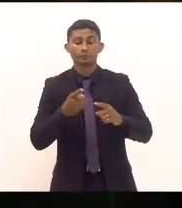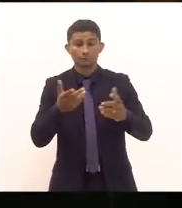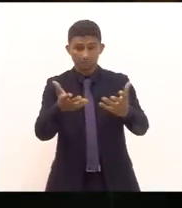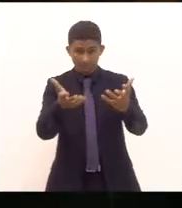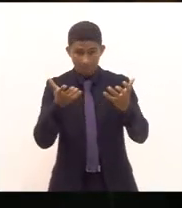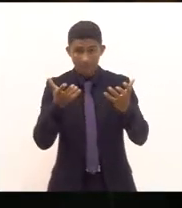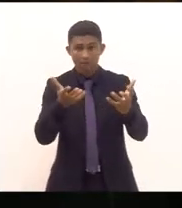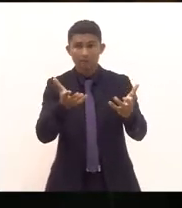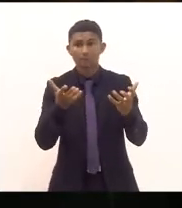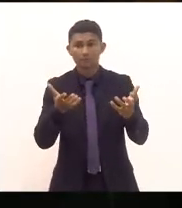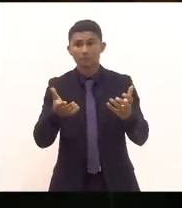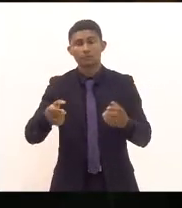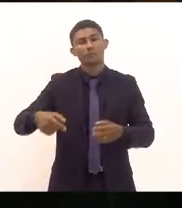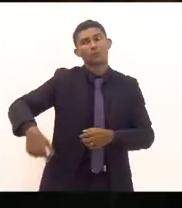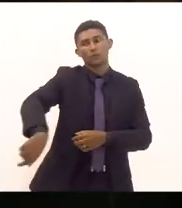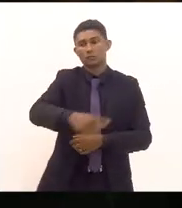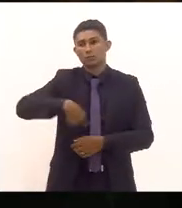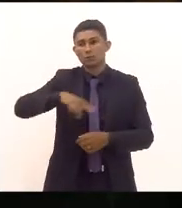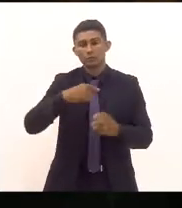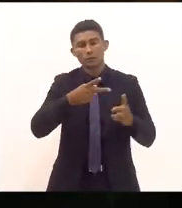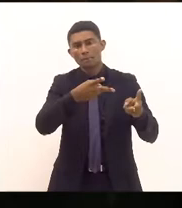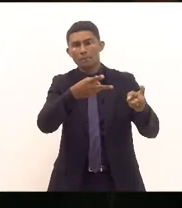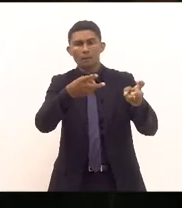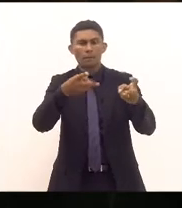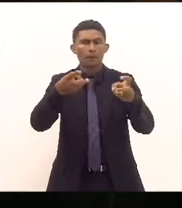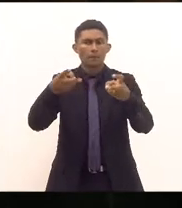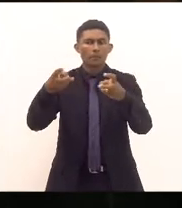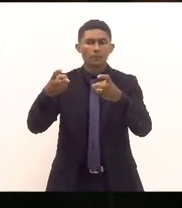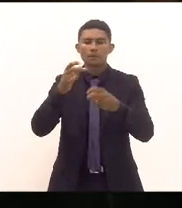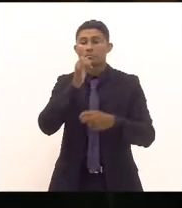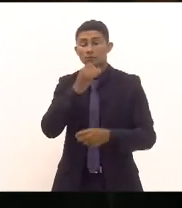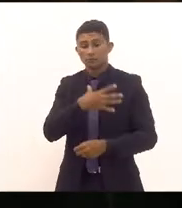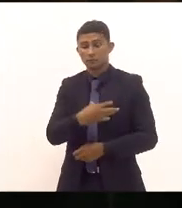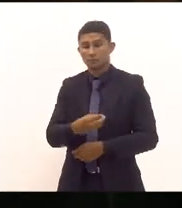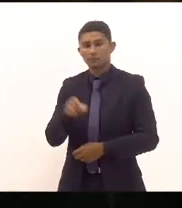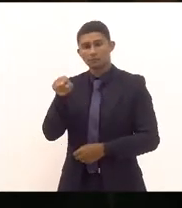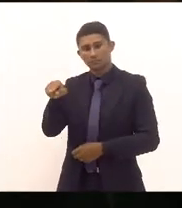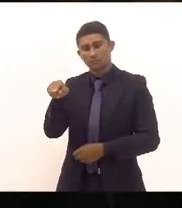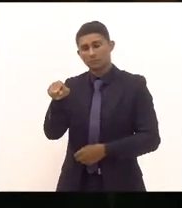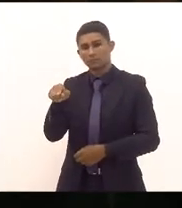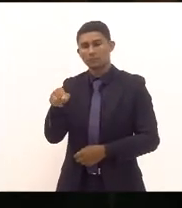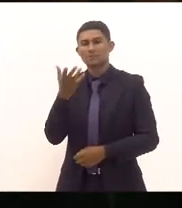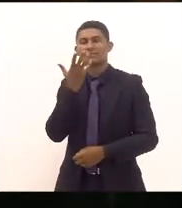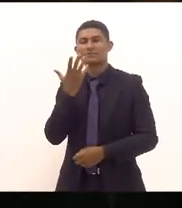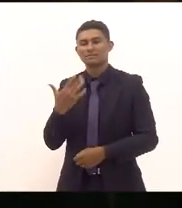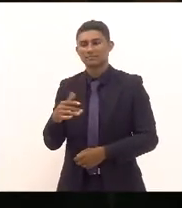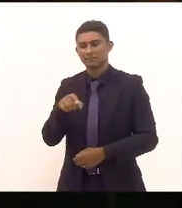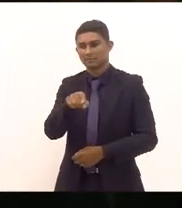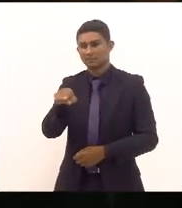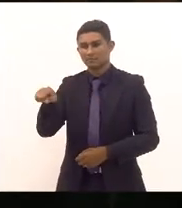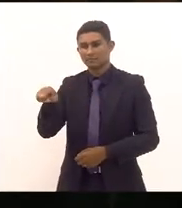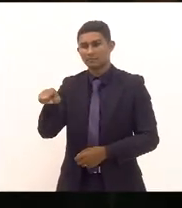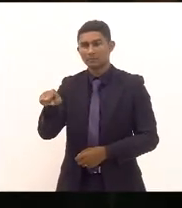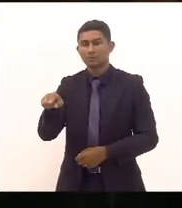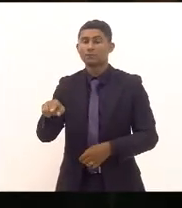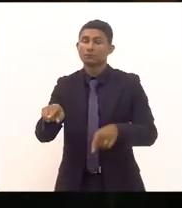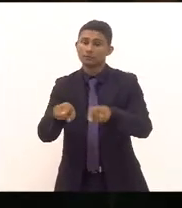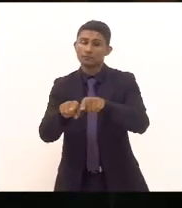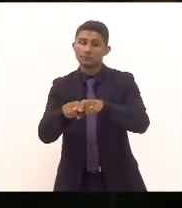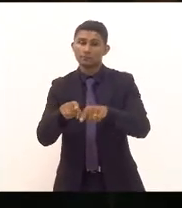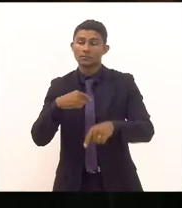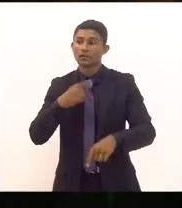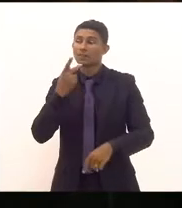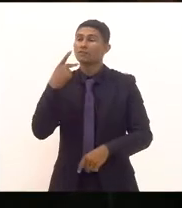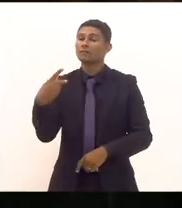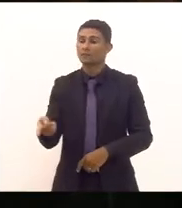que a gente que a gente perceba que ao dizer para os nossos filhos para as nossas crianças eu dizer para